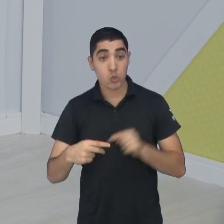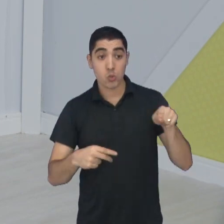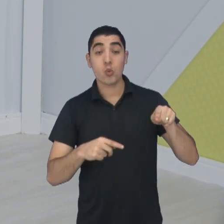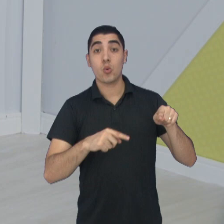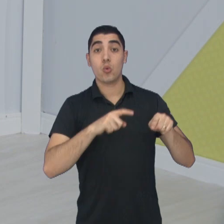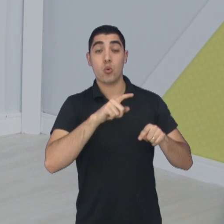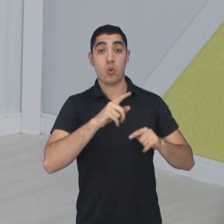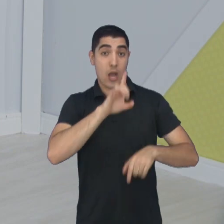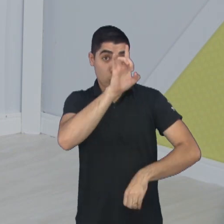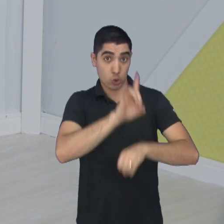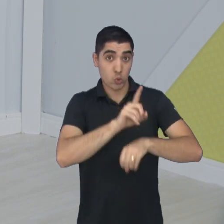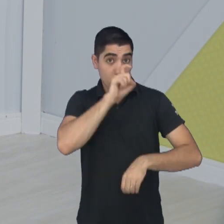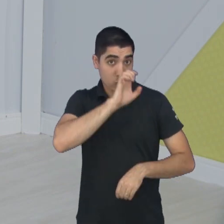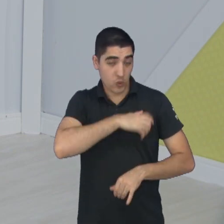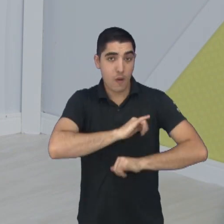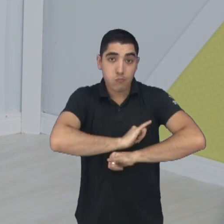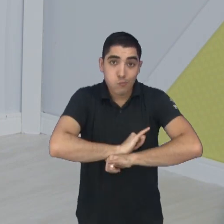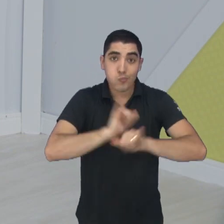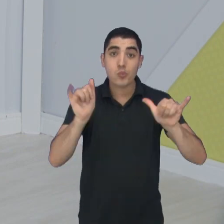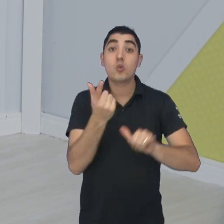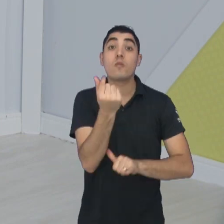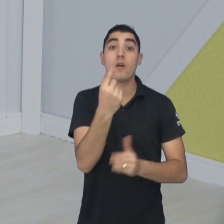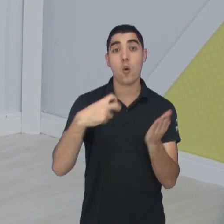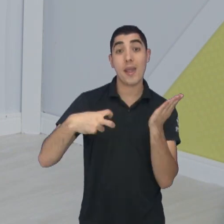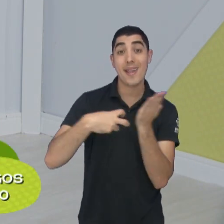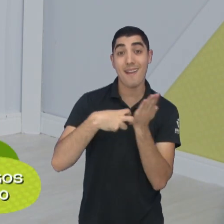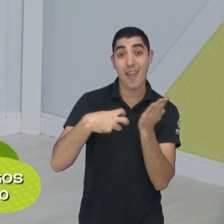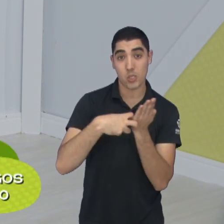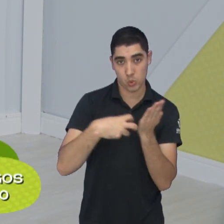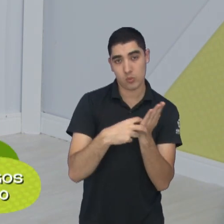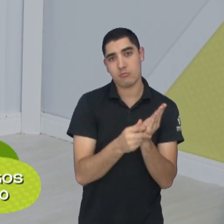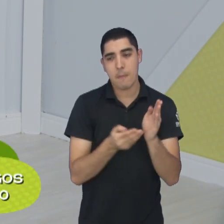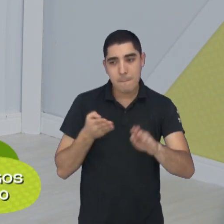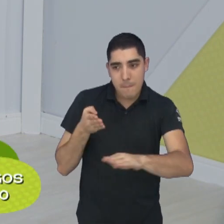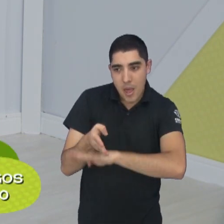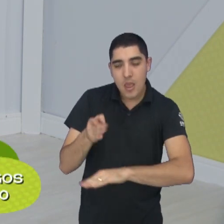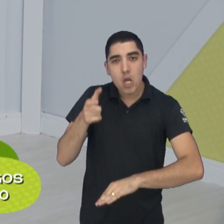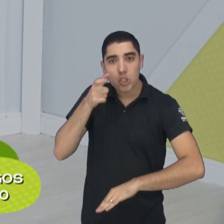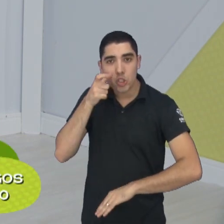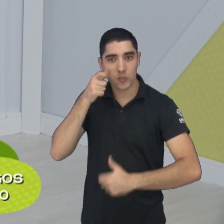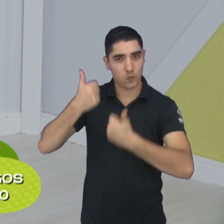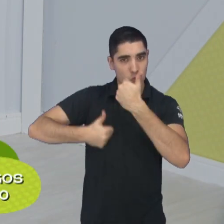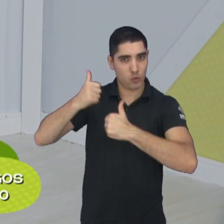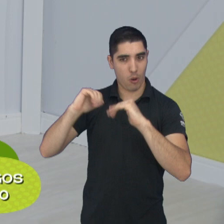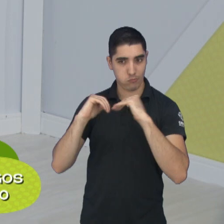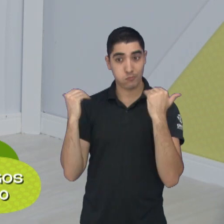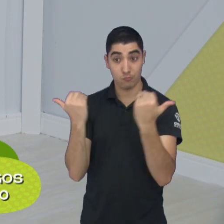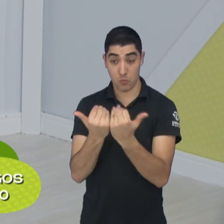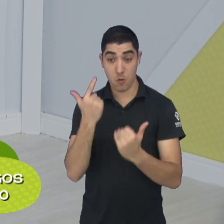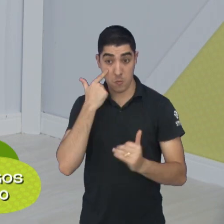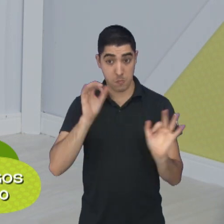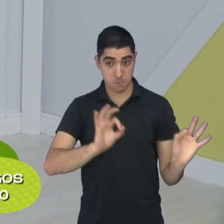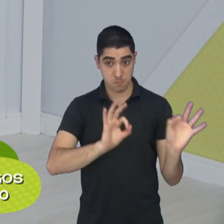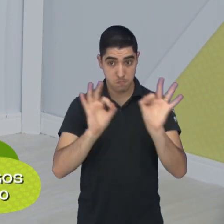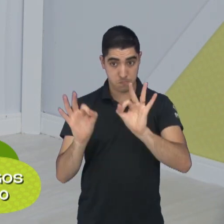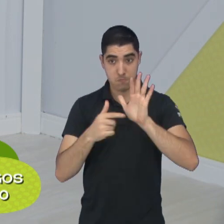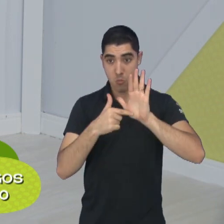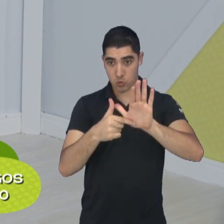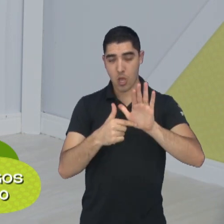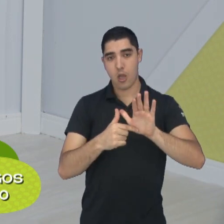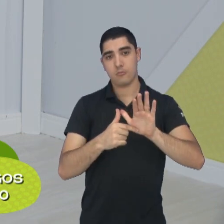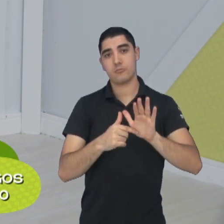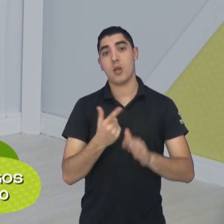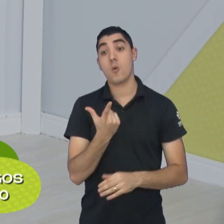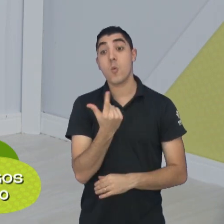preços dos ingressos para os jogos em casa no estádio Martins Pereira para a disputa da Série A2. Vamos conferir aqui a tabelinha dos